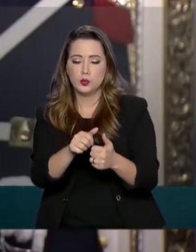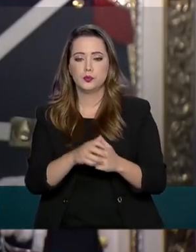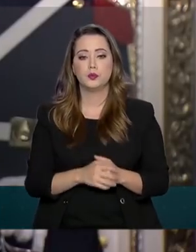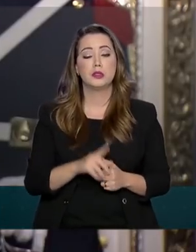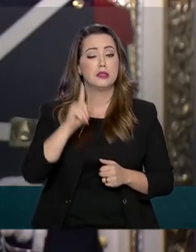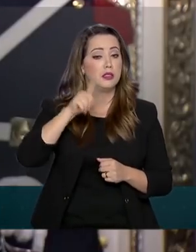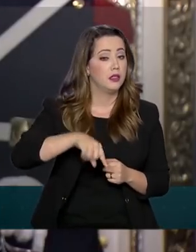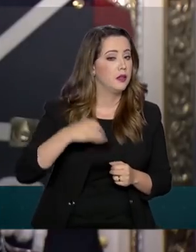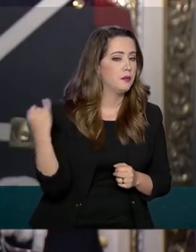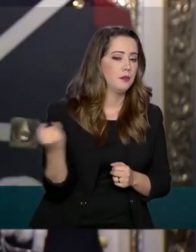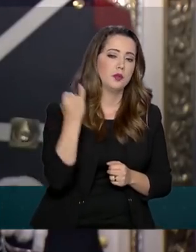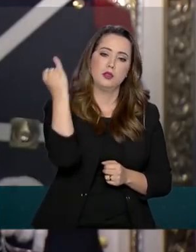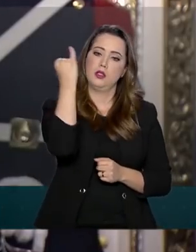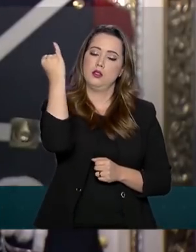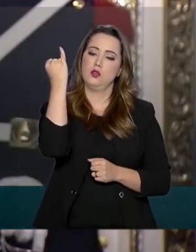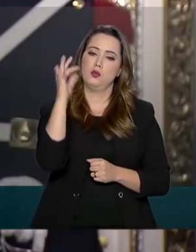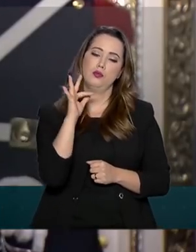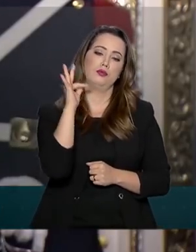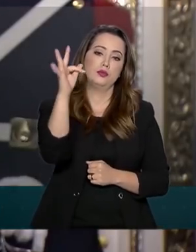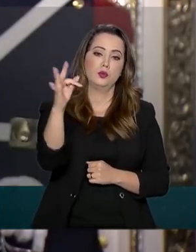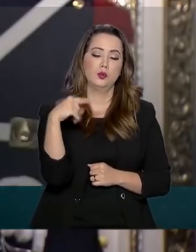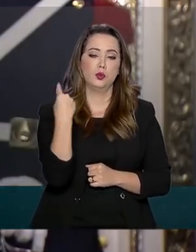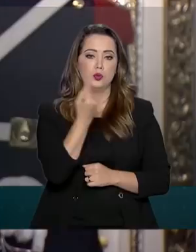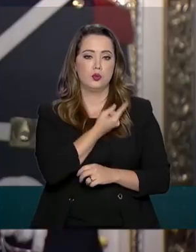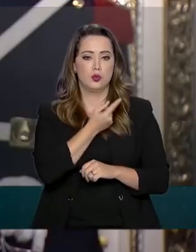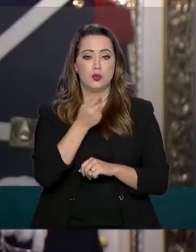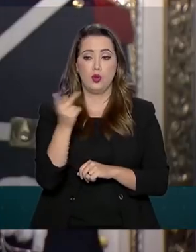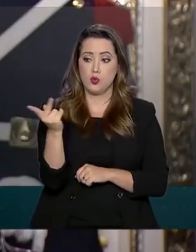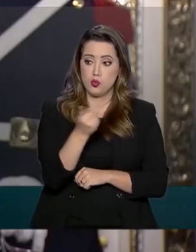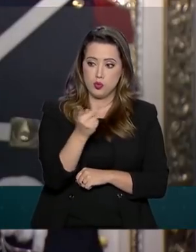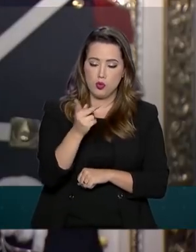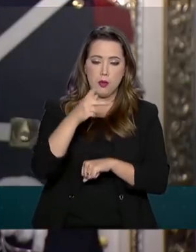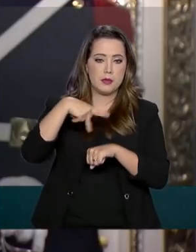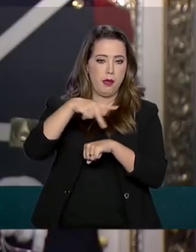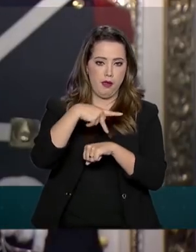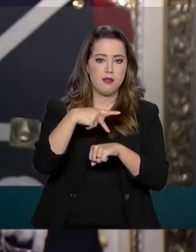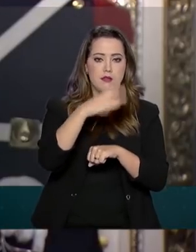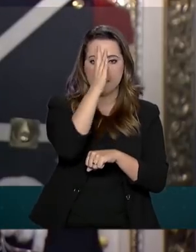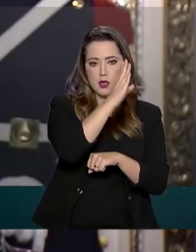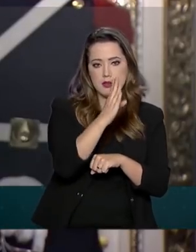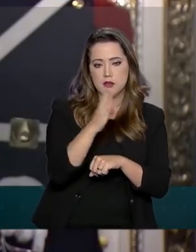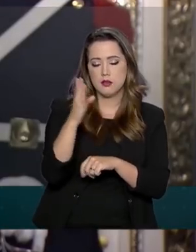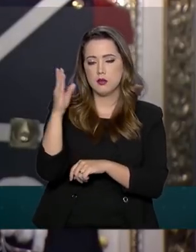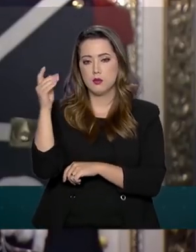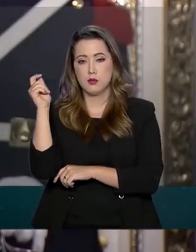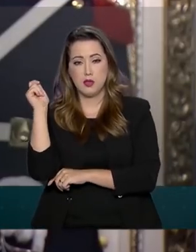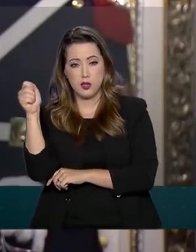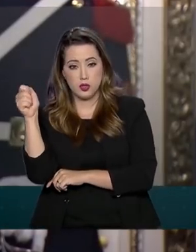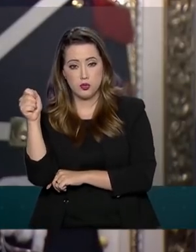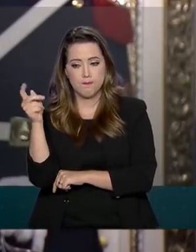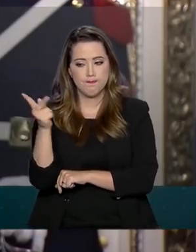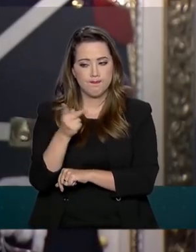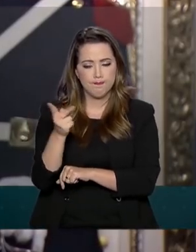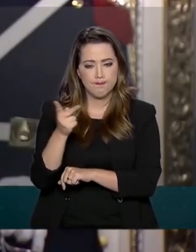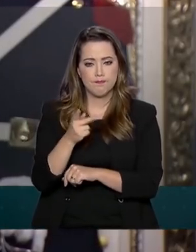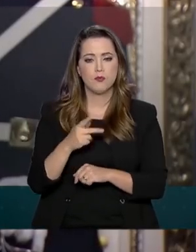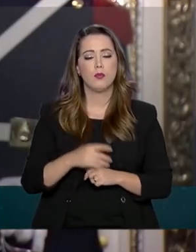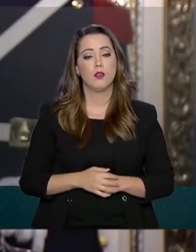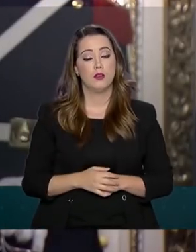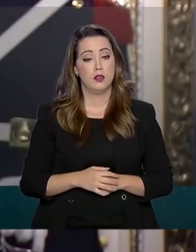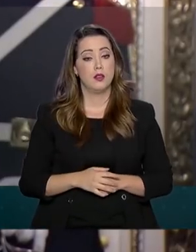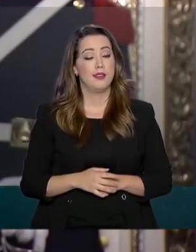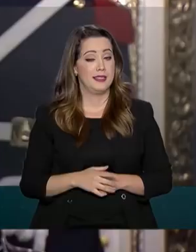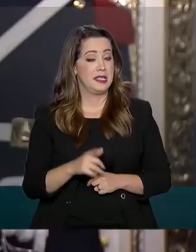é fundamental para o futuro dos nossos países. Nós tivemos uma reunião de trabalho muito